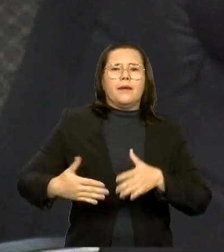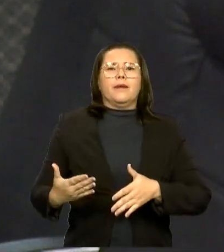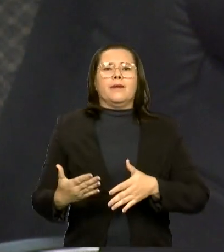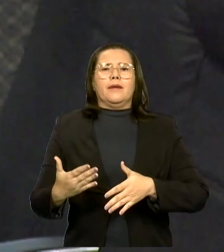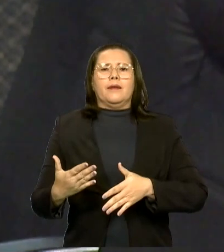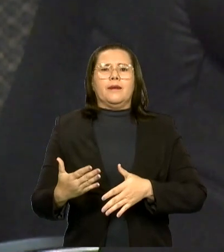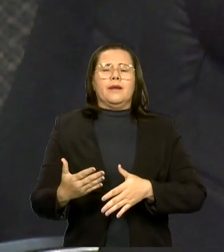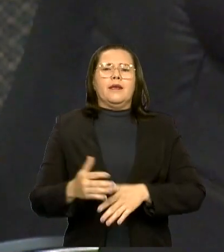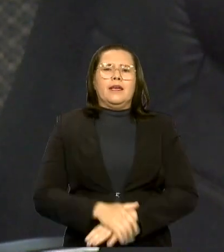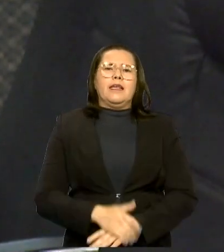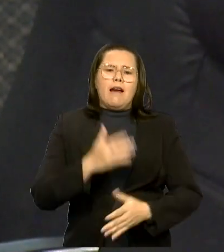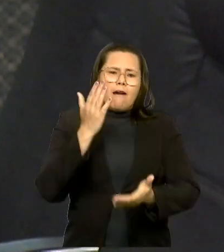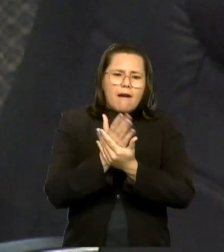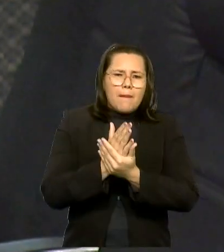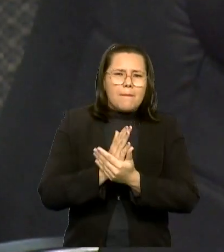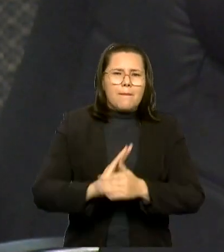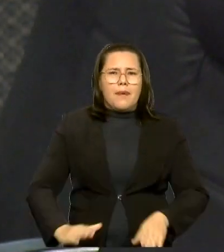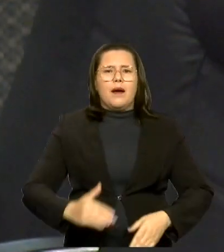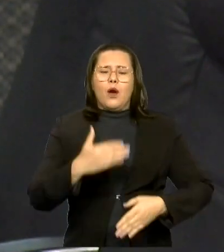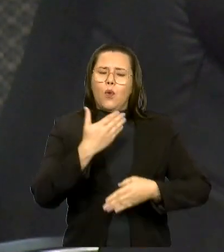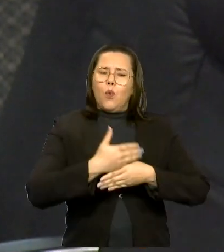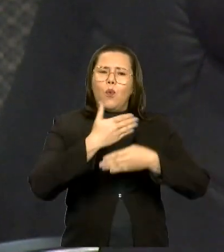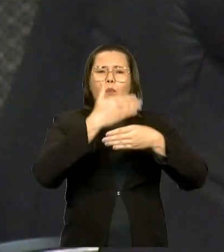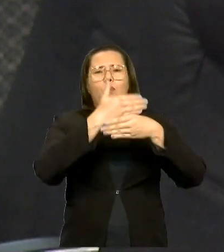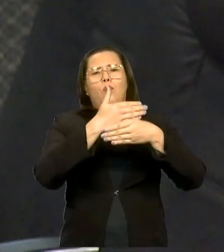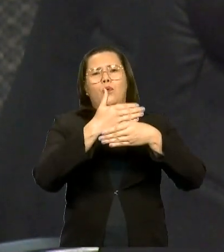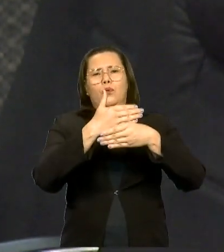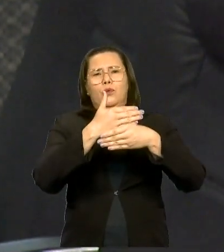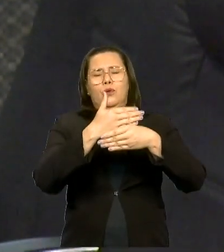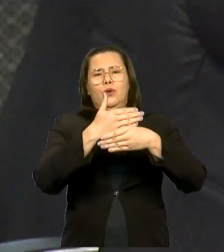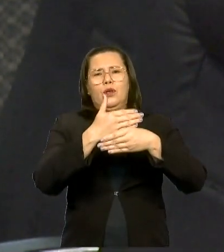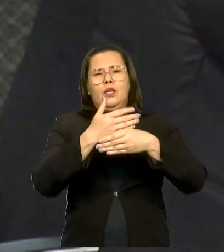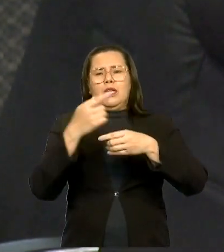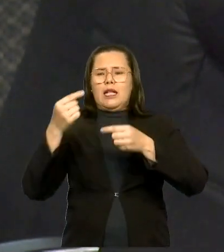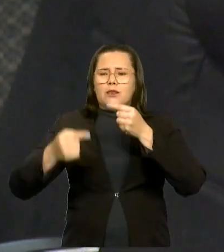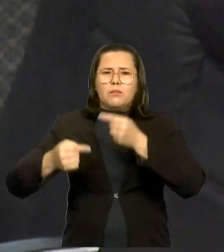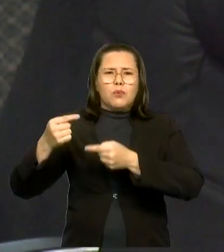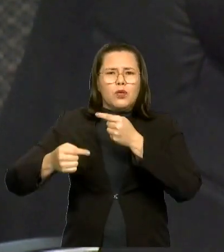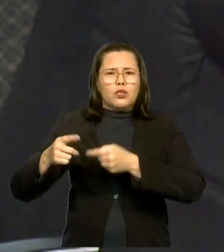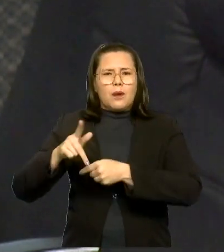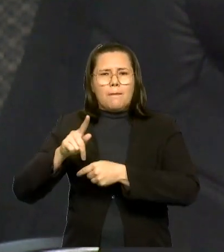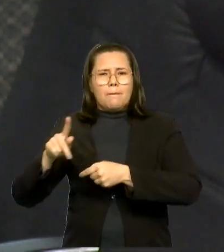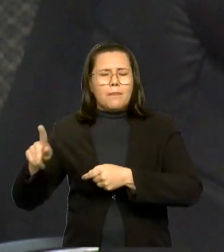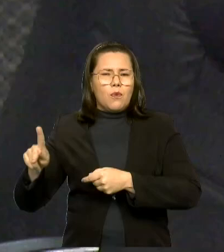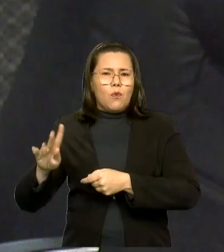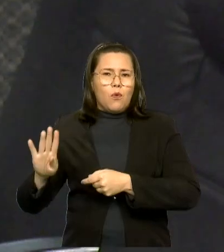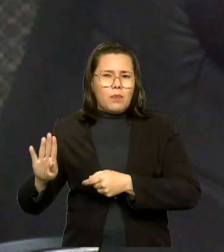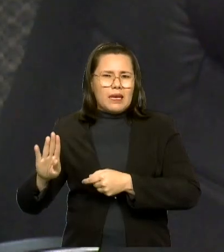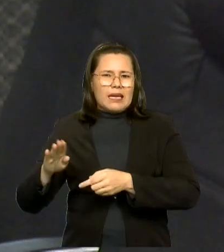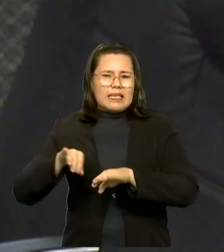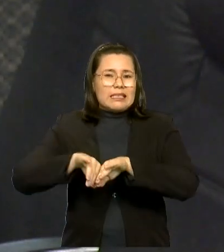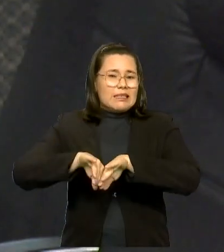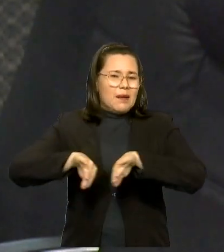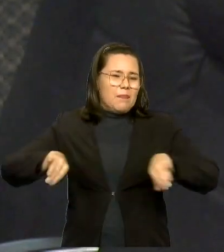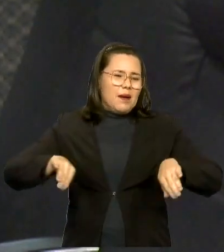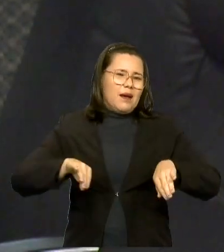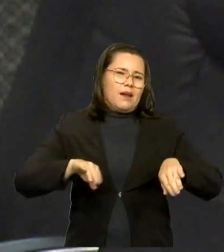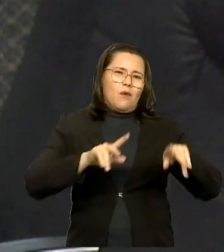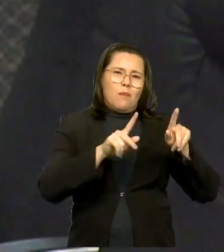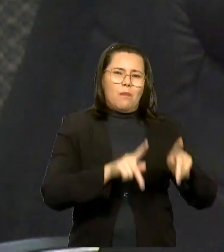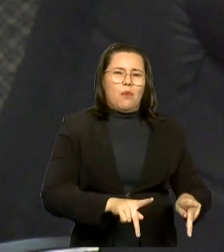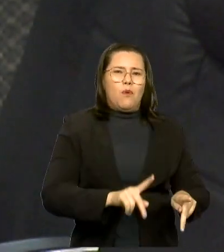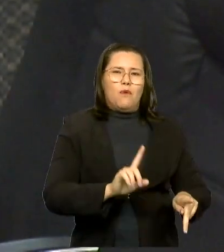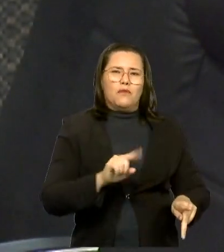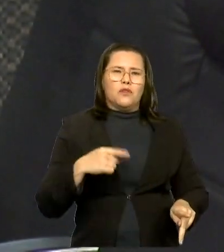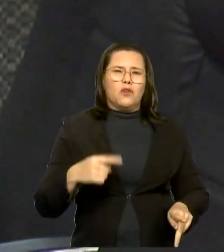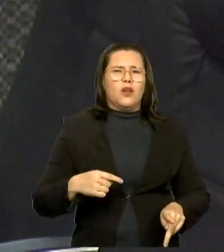destruir o muro que separa as políticas públicas das pessoas que mais precisam. E eu considero, olhando no seu olho, como um